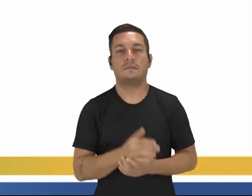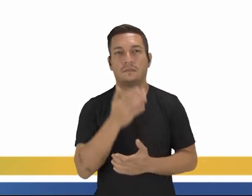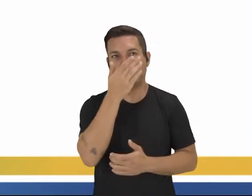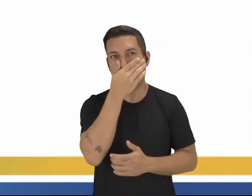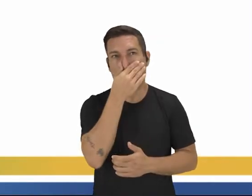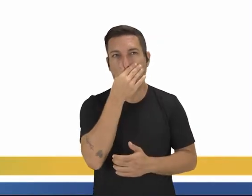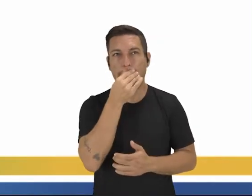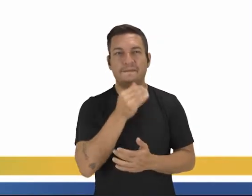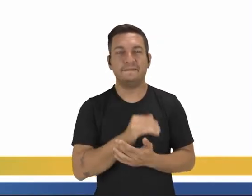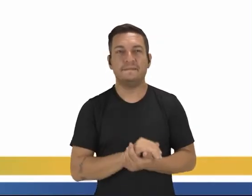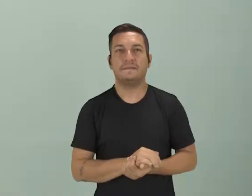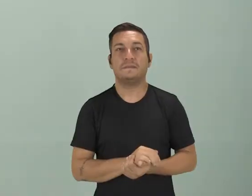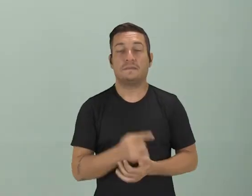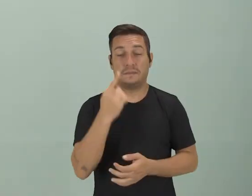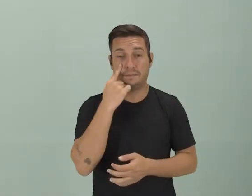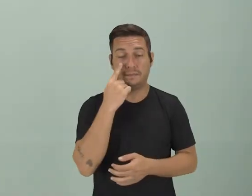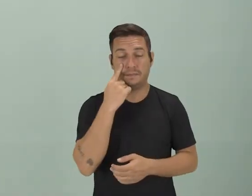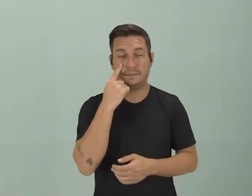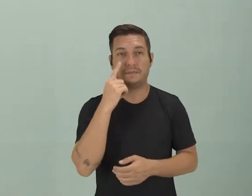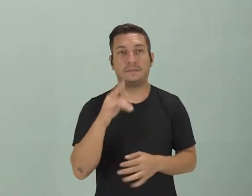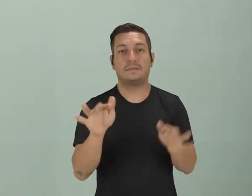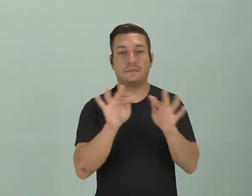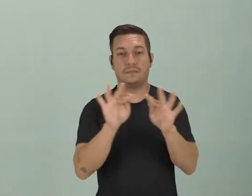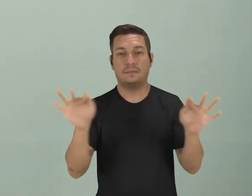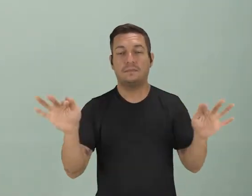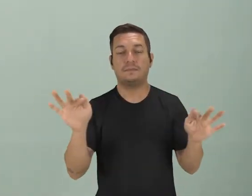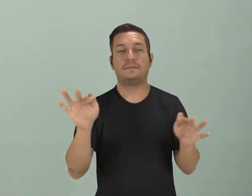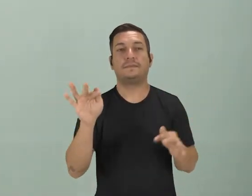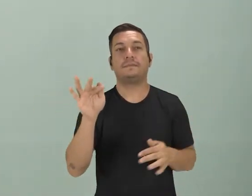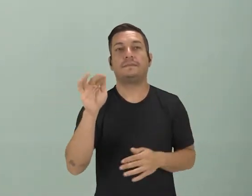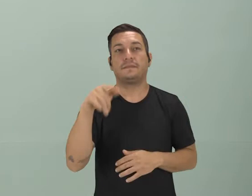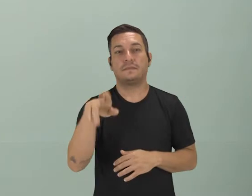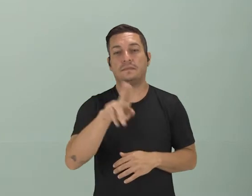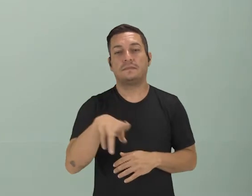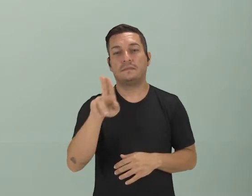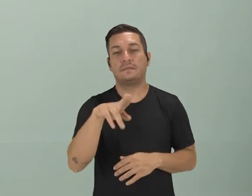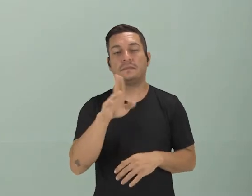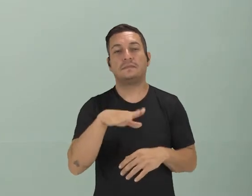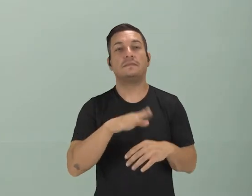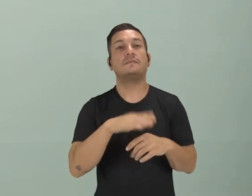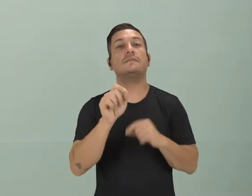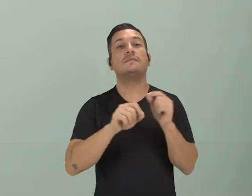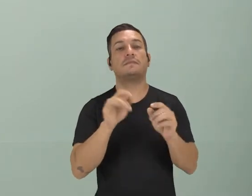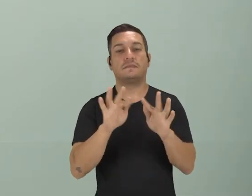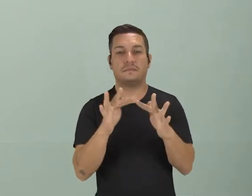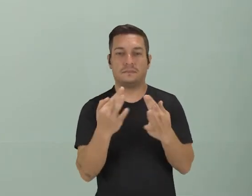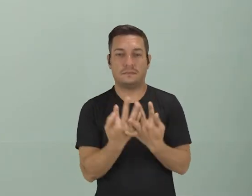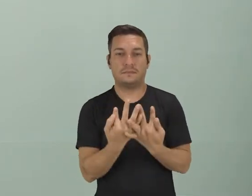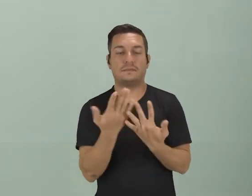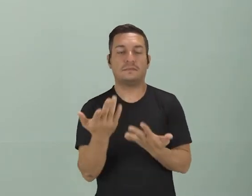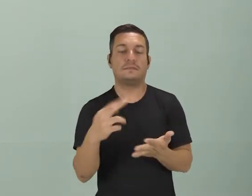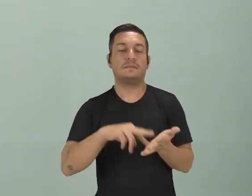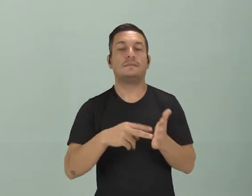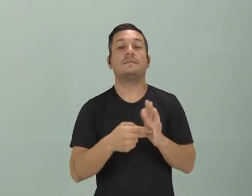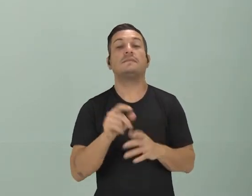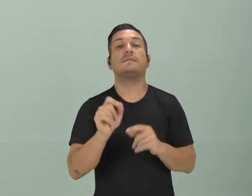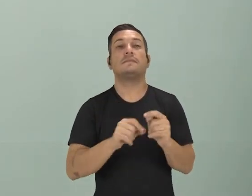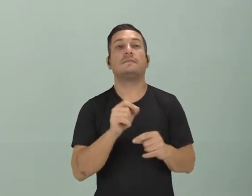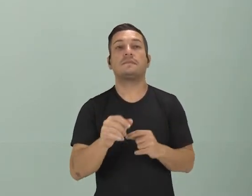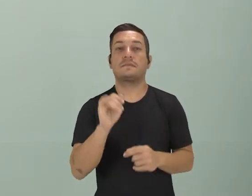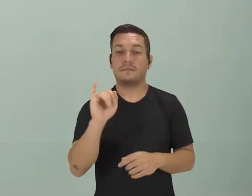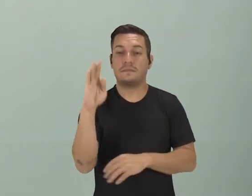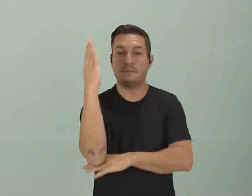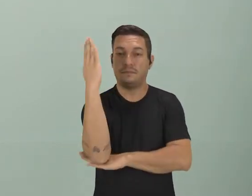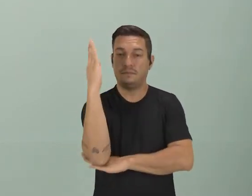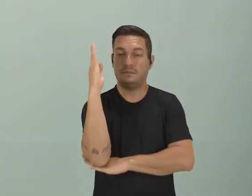tal astilha. Ou seja, esse tipo de refrão, ele é utilizado mais entre famílias. Quer dizer o quê? Se a